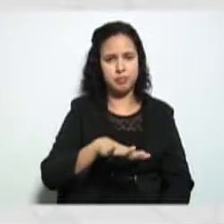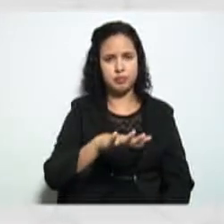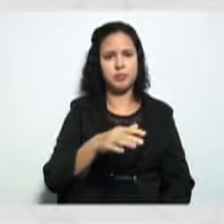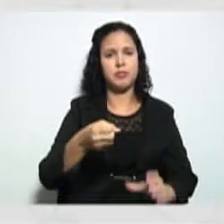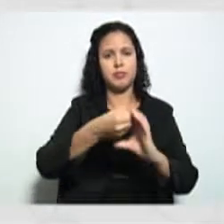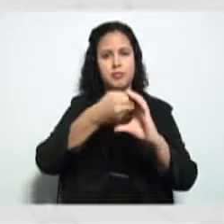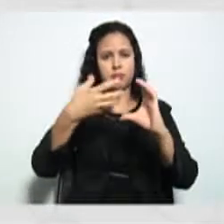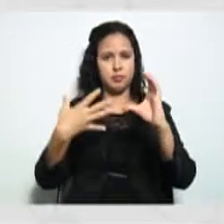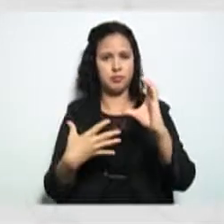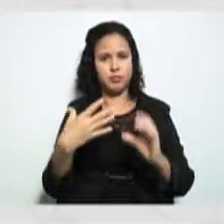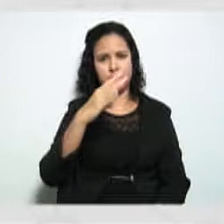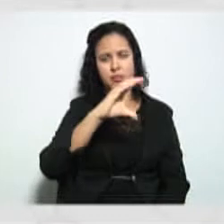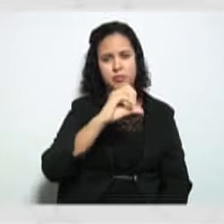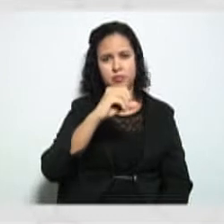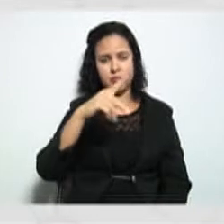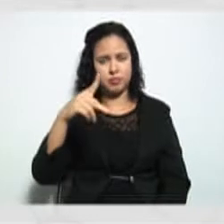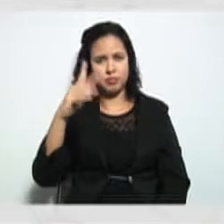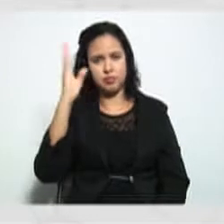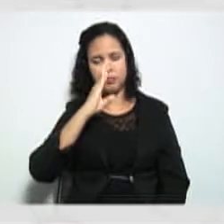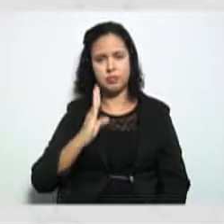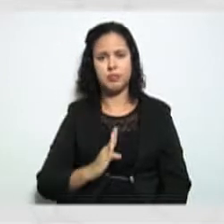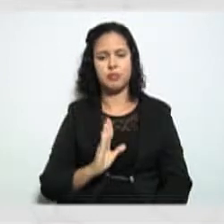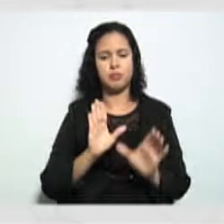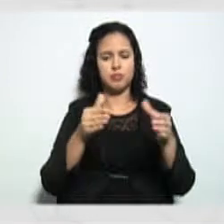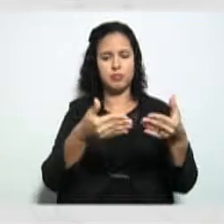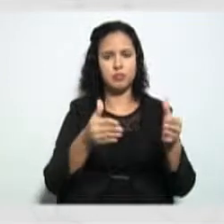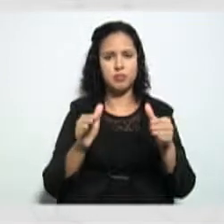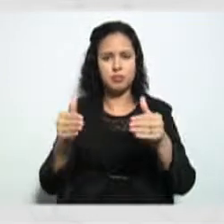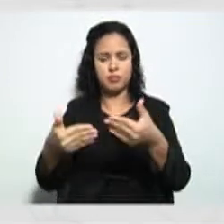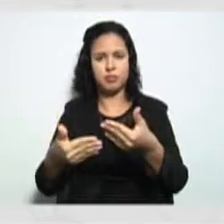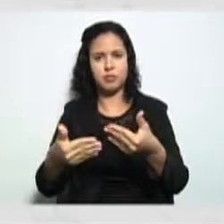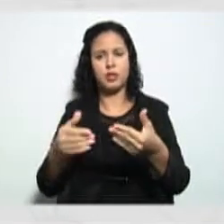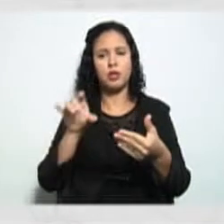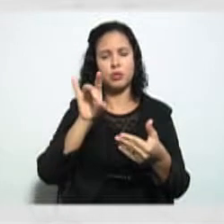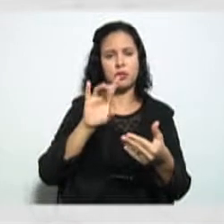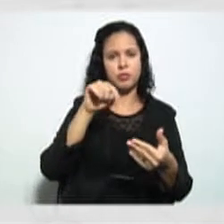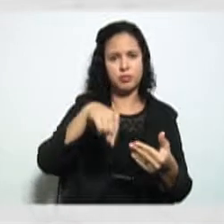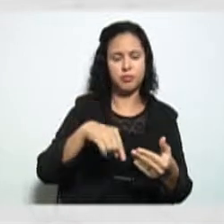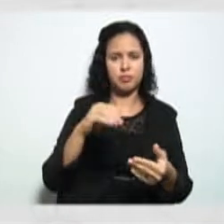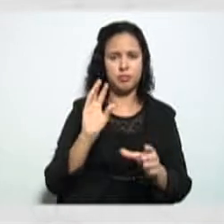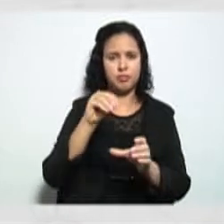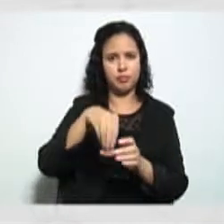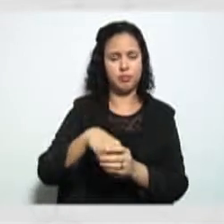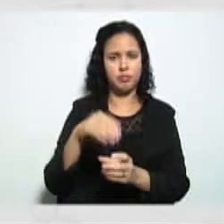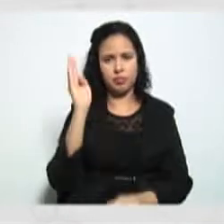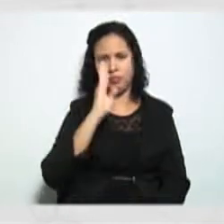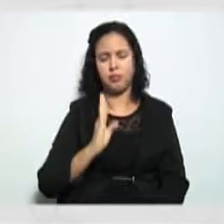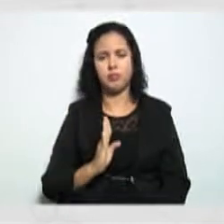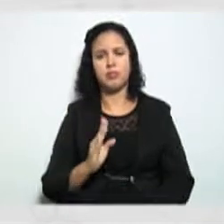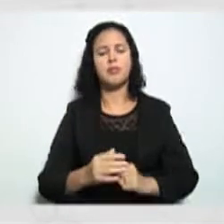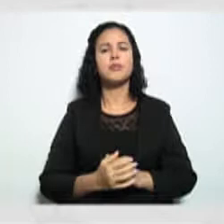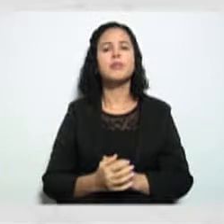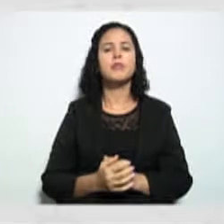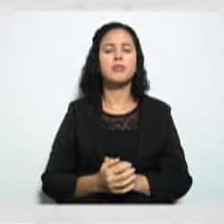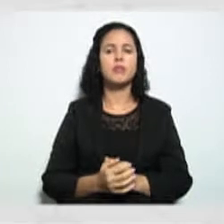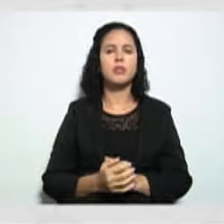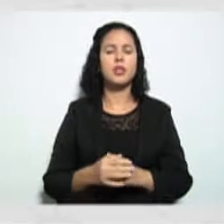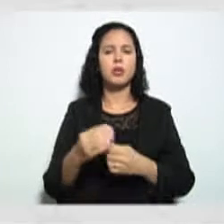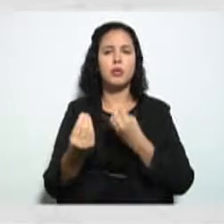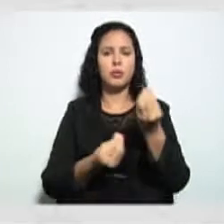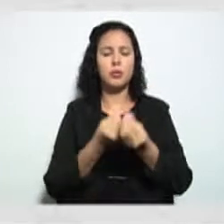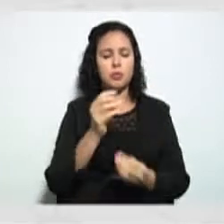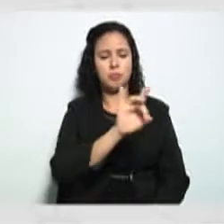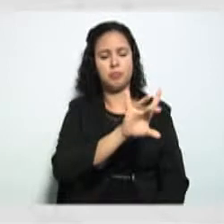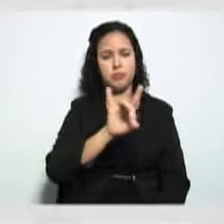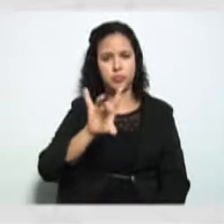características do cooperativismo brasileiro, algumas especificidades que acontecem só aqui no Brasil, das participações relativas, então como que cada um